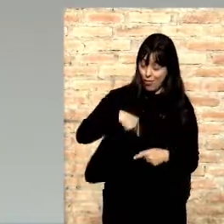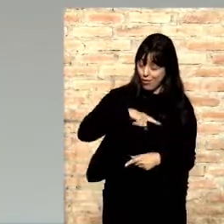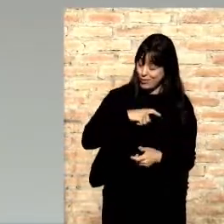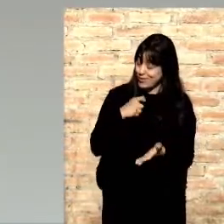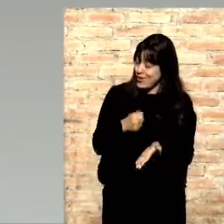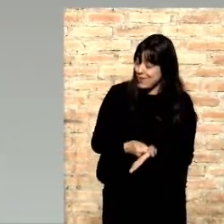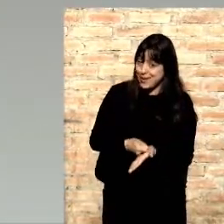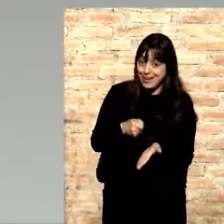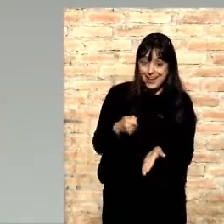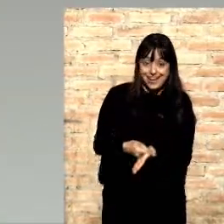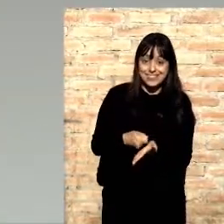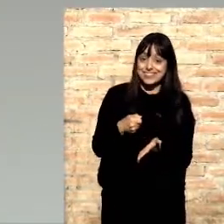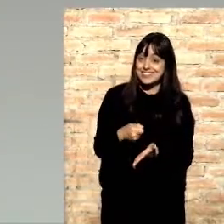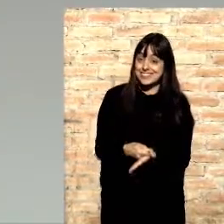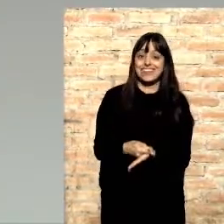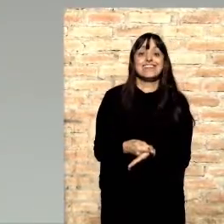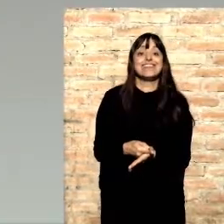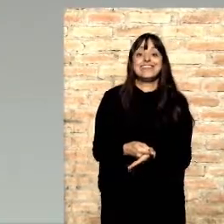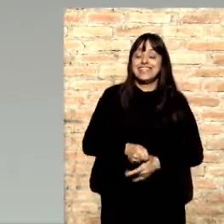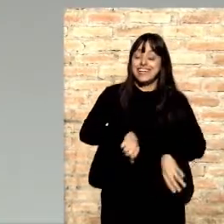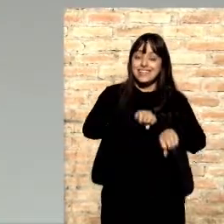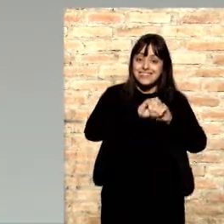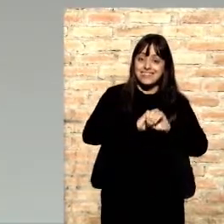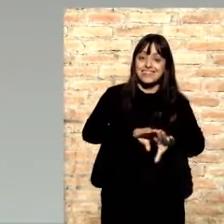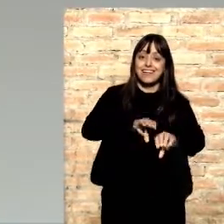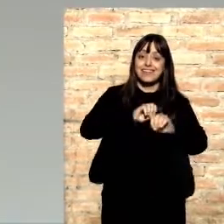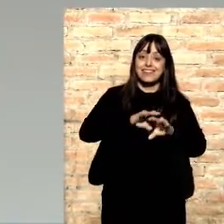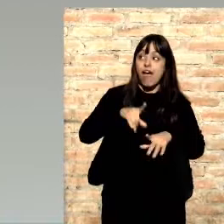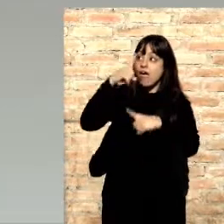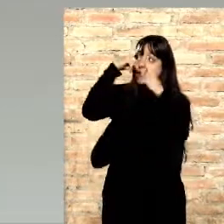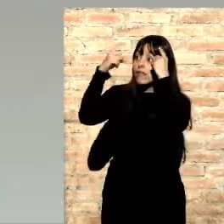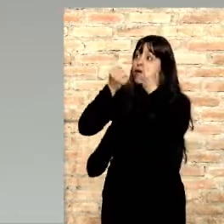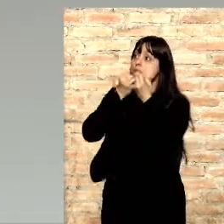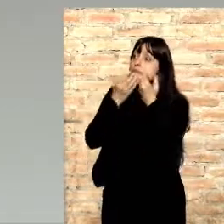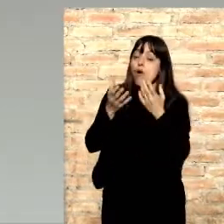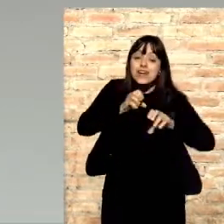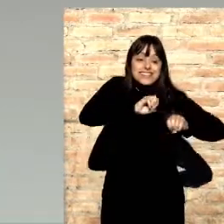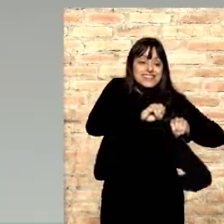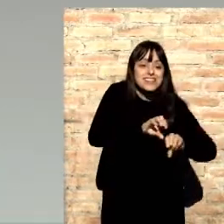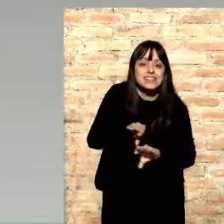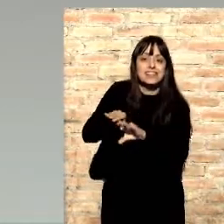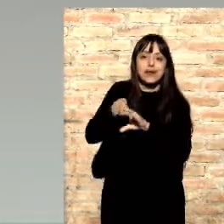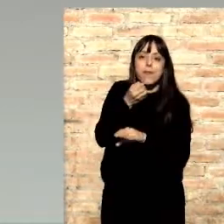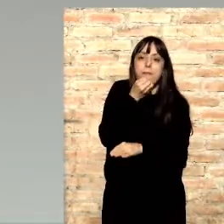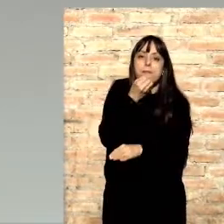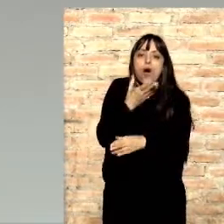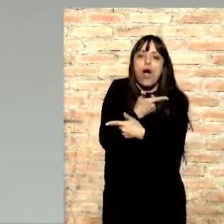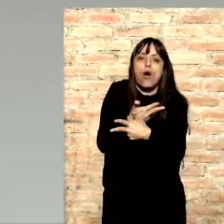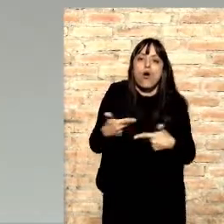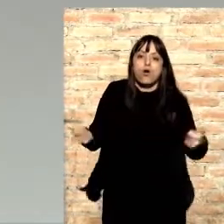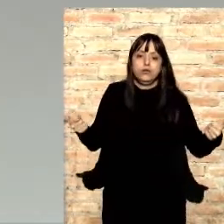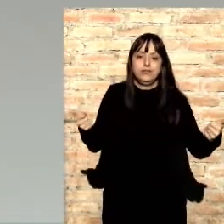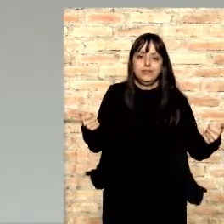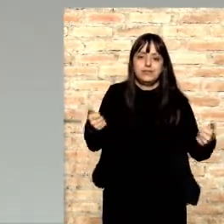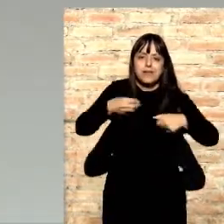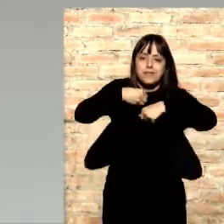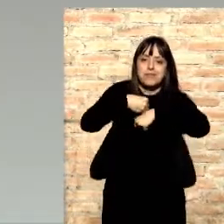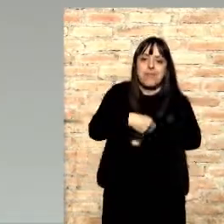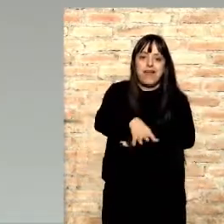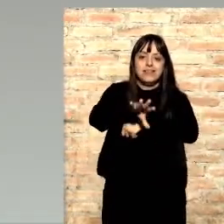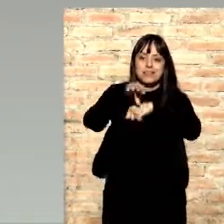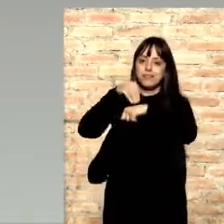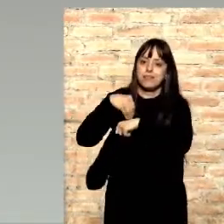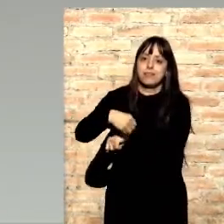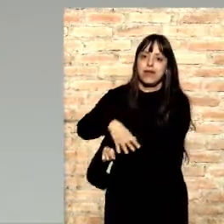de passar o que as boas idéias de ensinar duas idéias de passar aquilo que porque